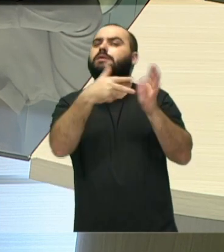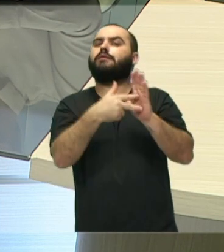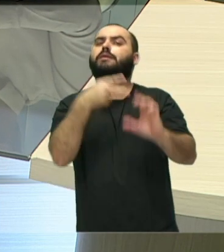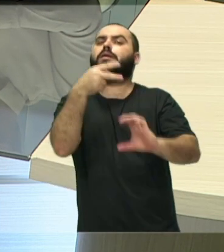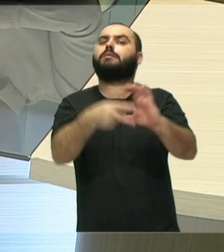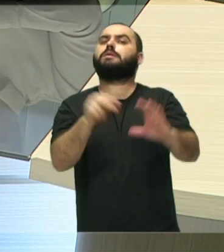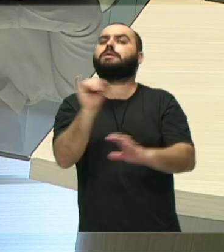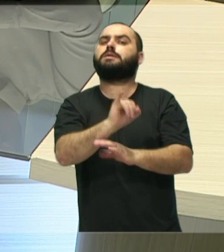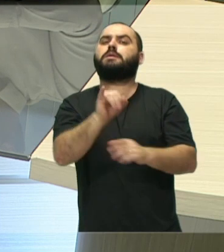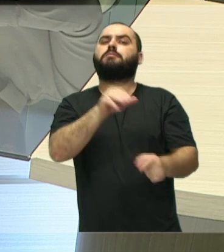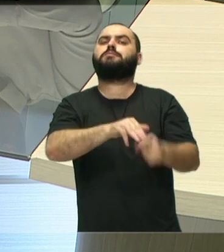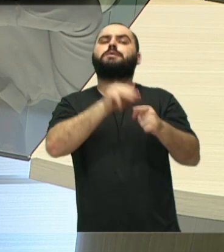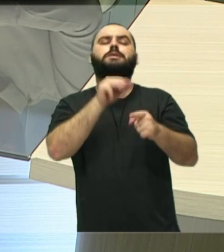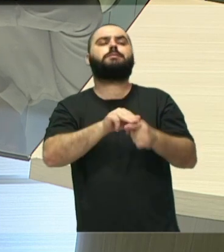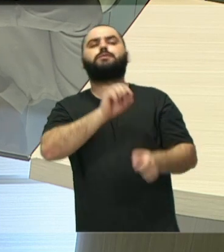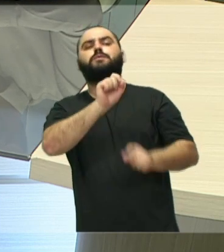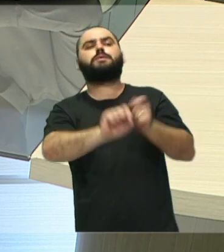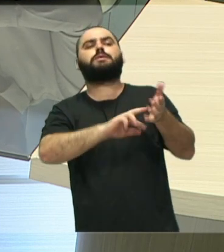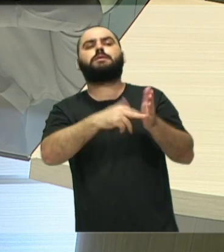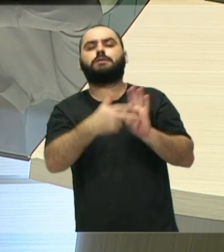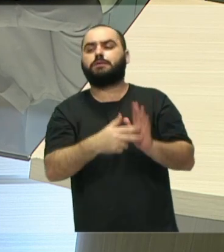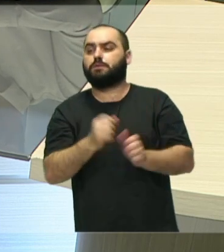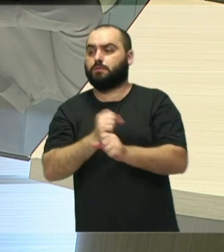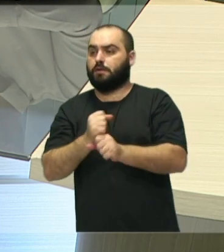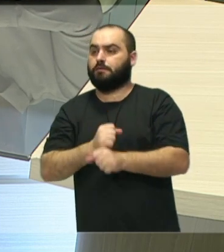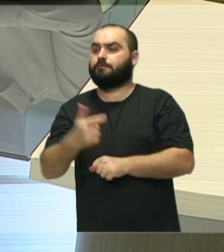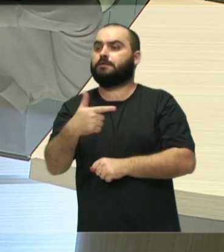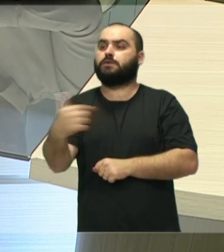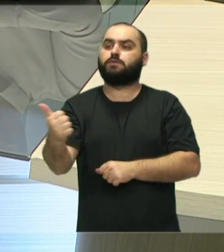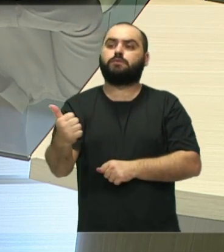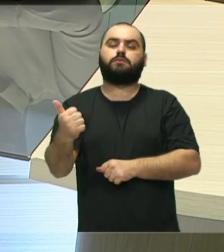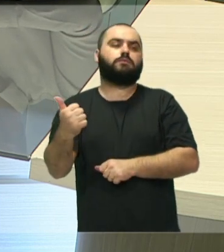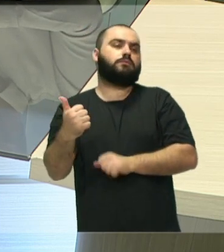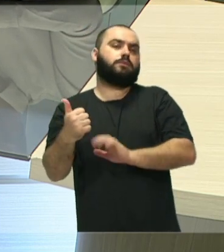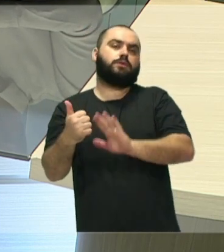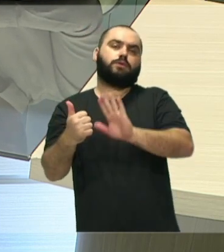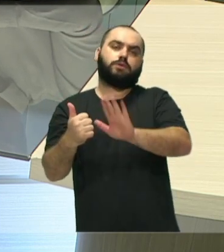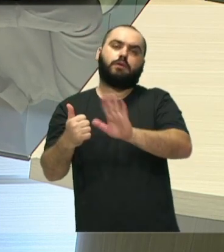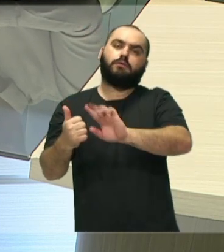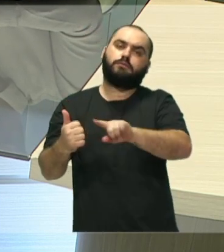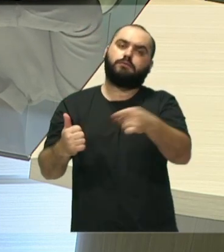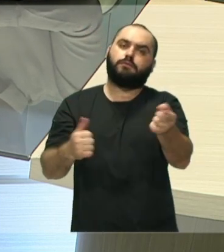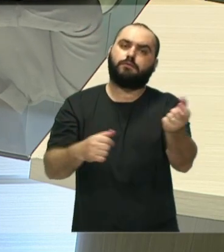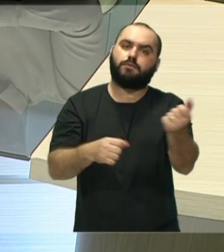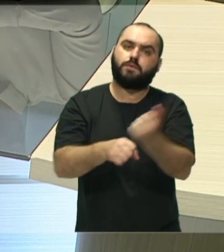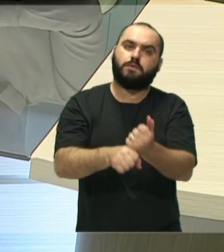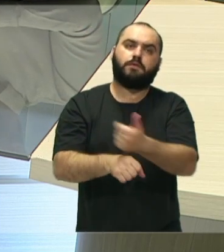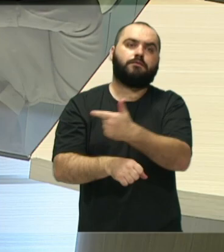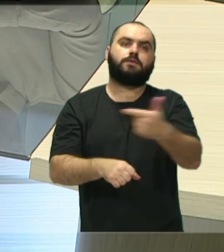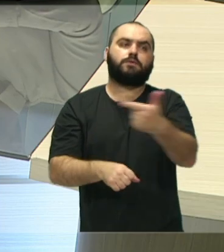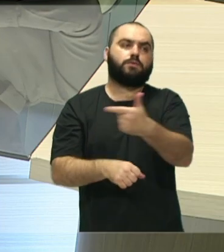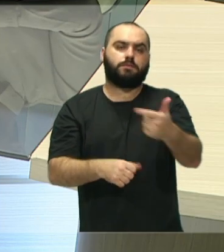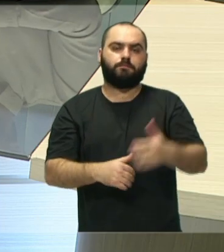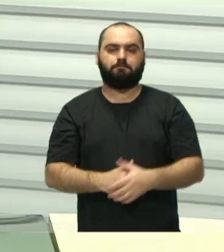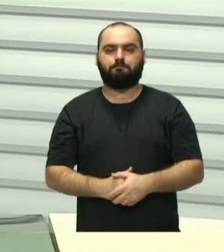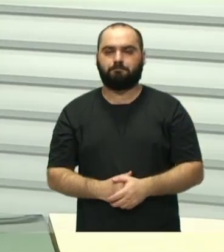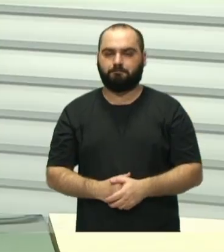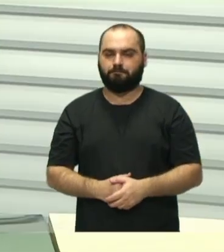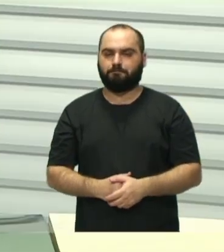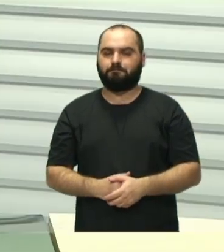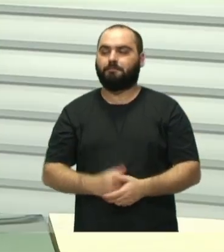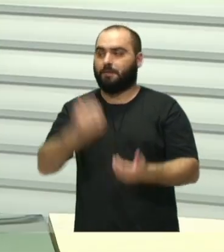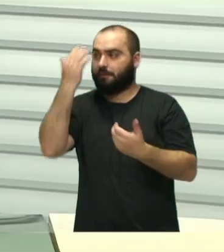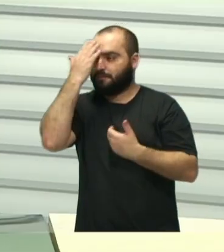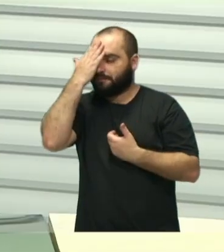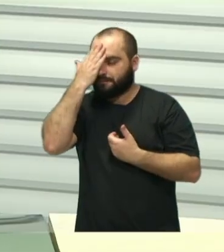Câmara de Itajaí para e o que significa em 2021 do que continua significando neste ano de 2002 Obrigado Juro